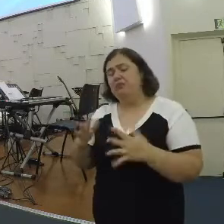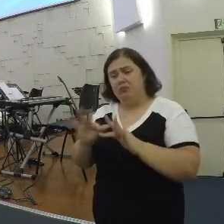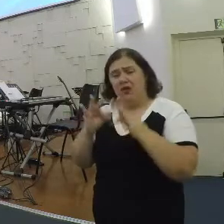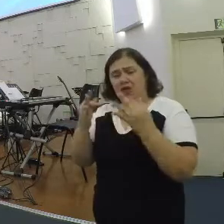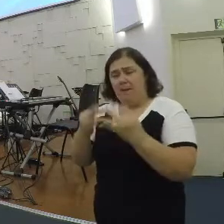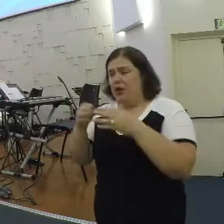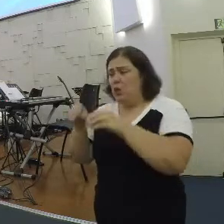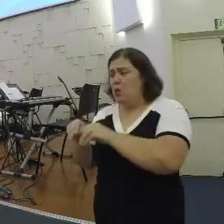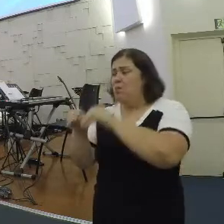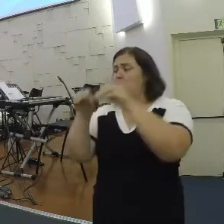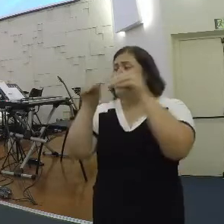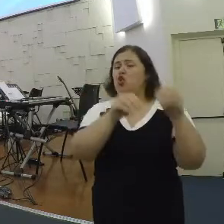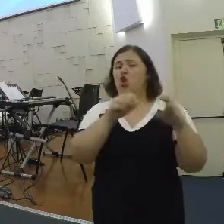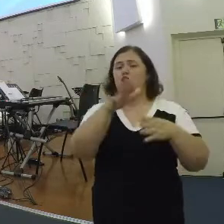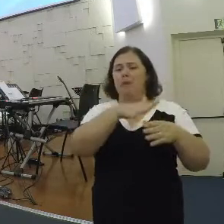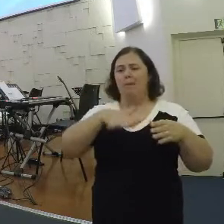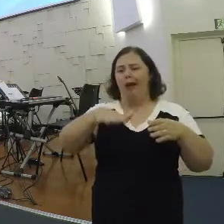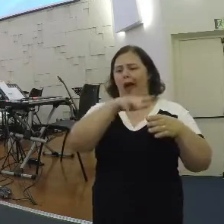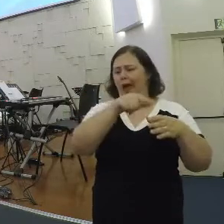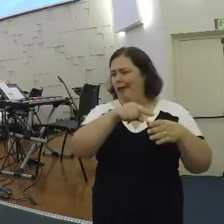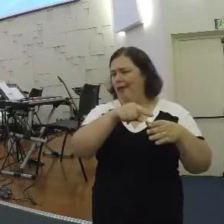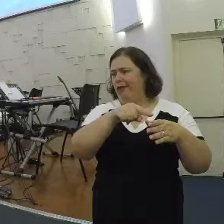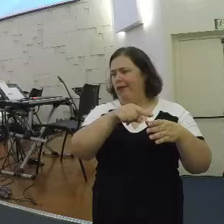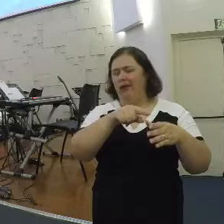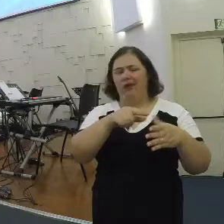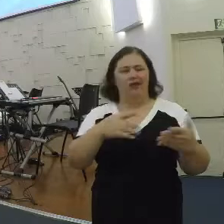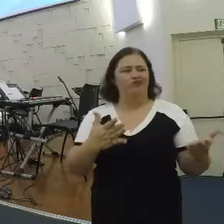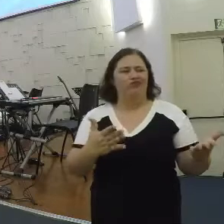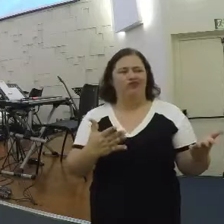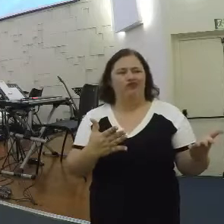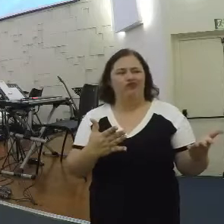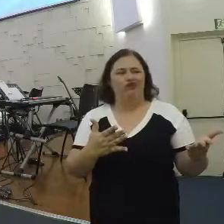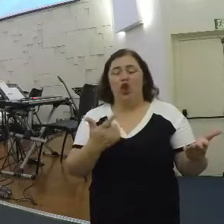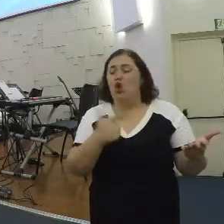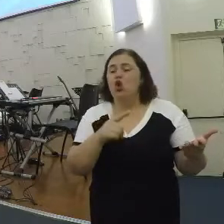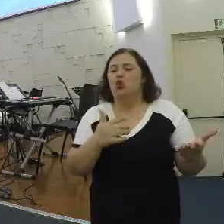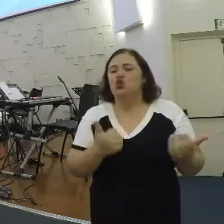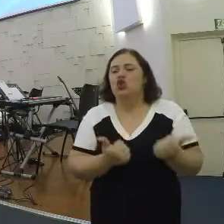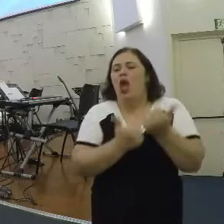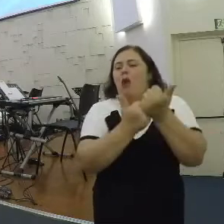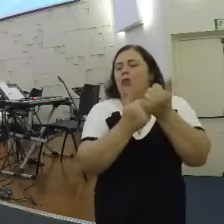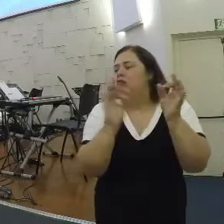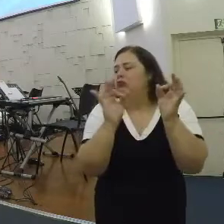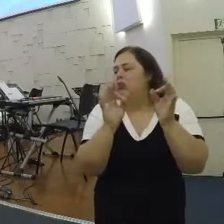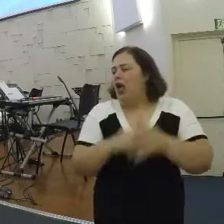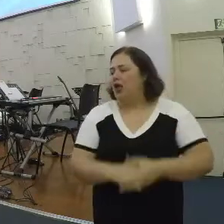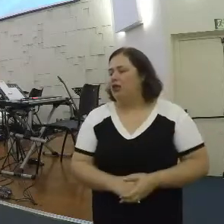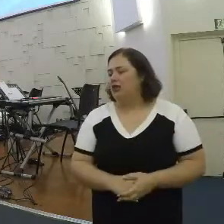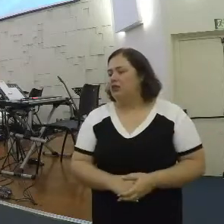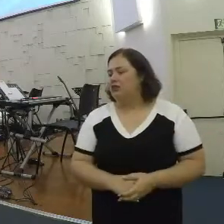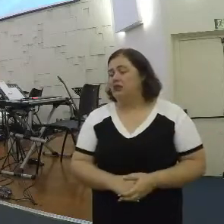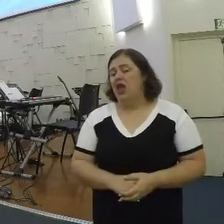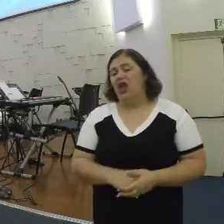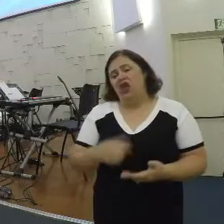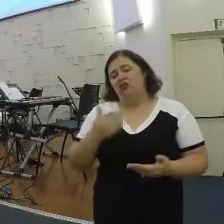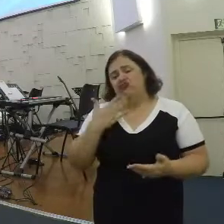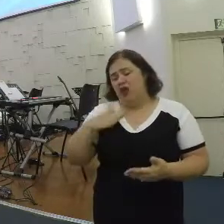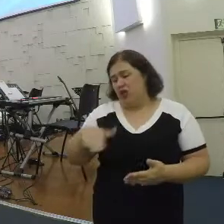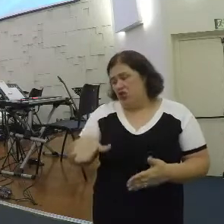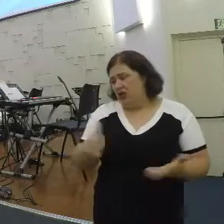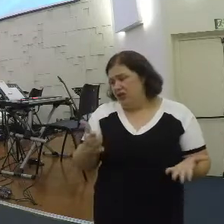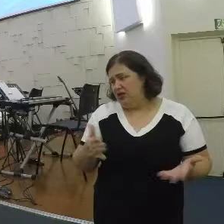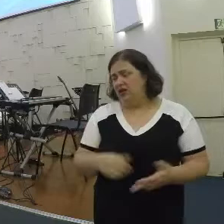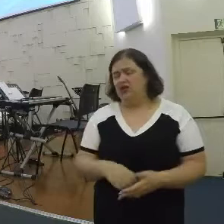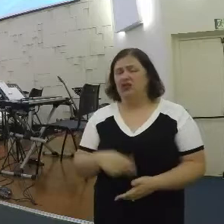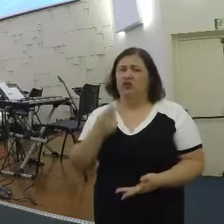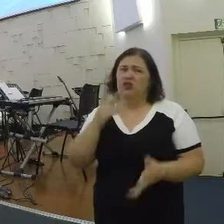cidade, e eu não continuei. Não havia apoio, não havia quem me levasse, não havia quem me ajudasse. Isso passou, foi uma fase